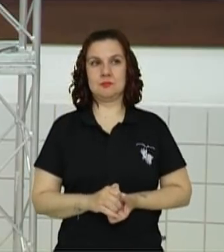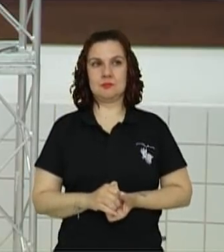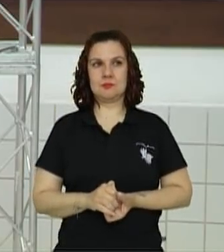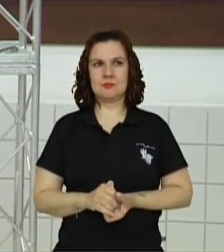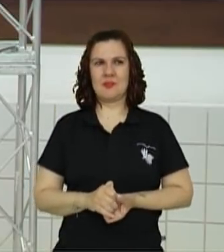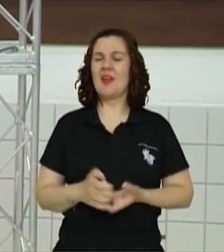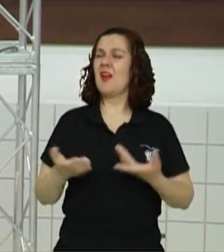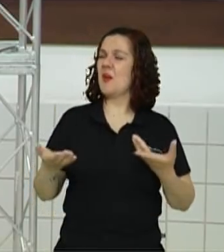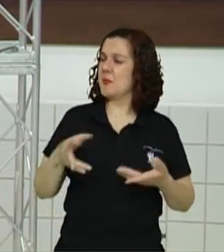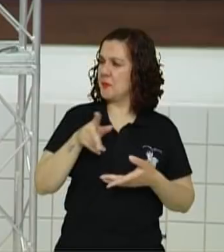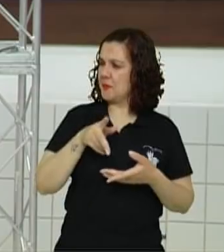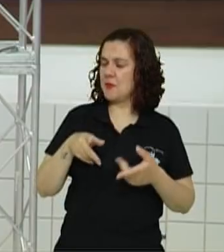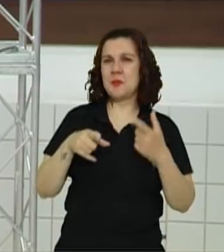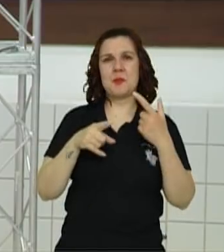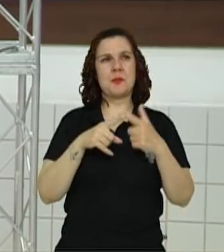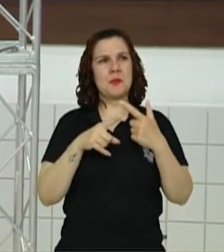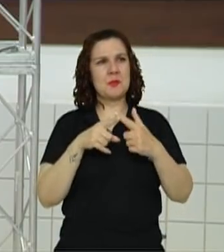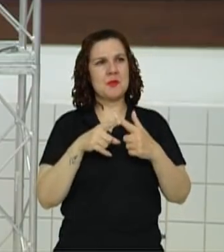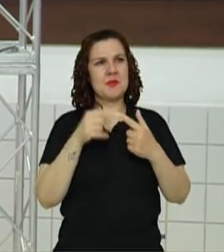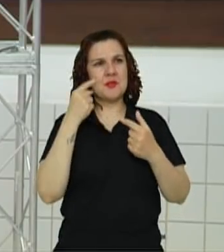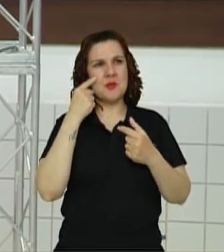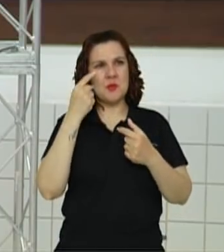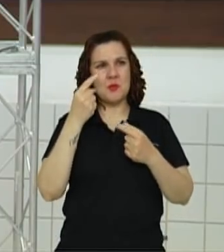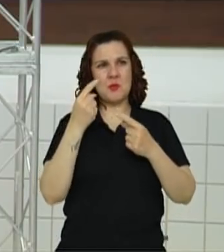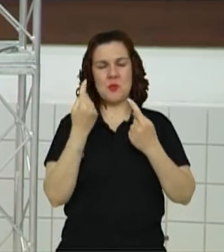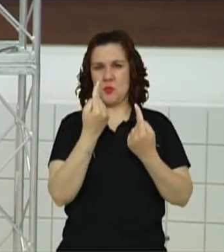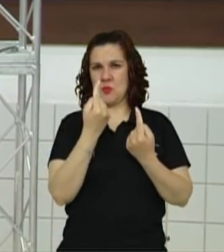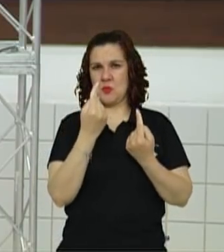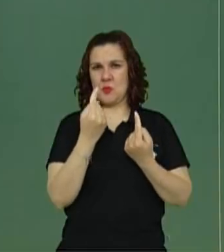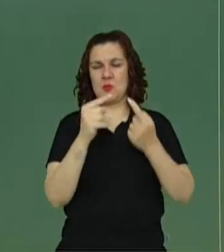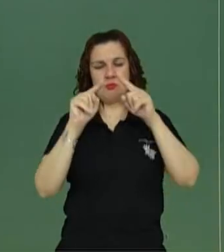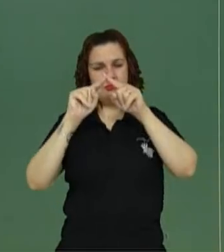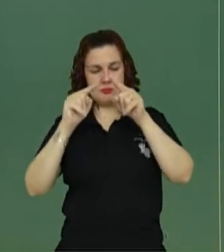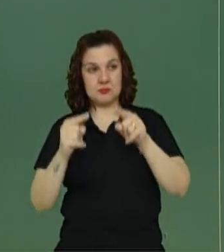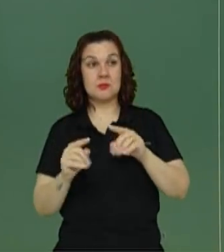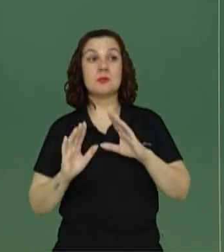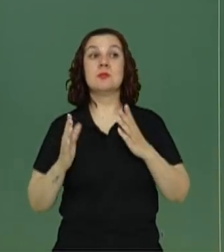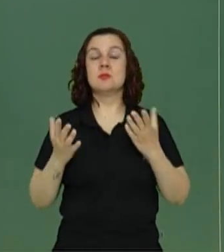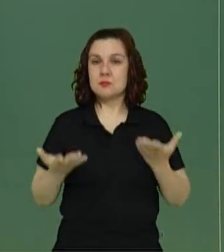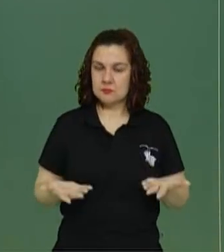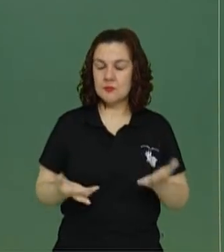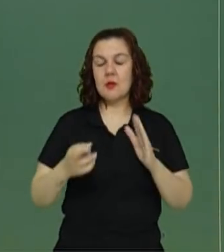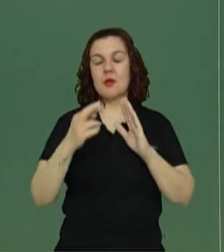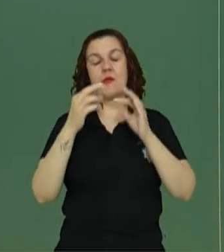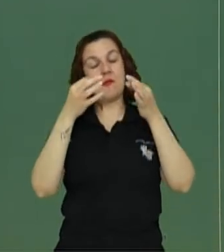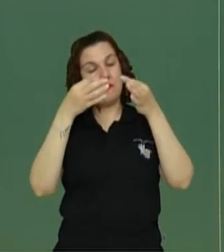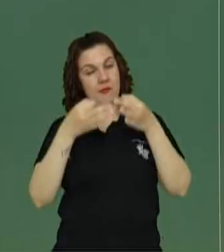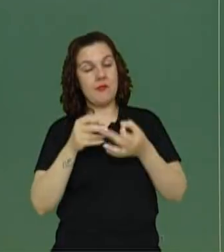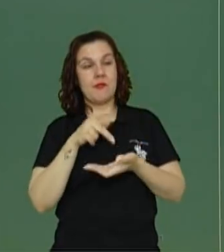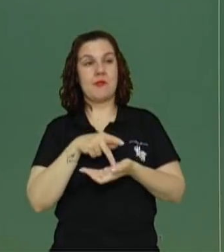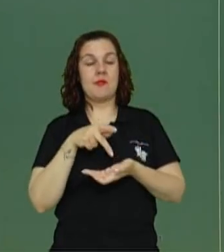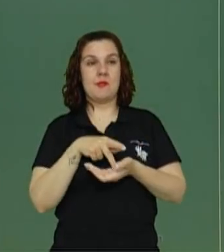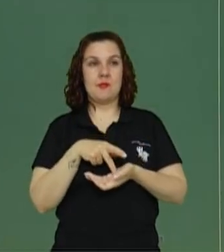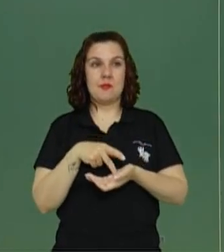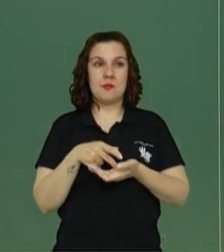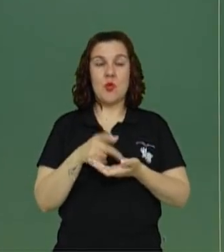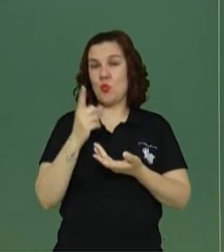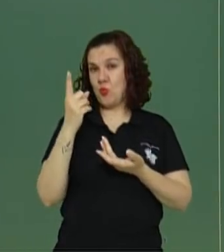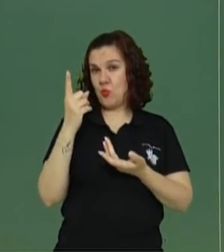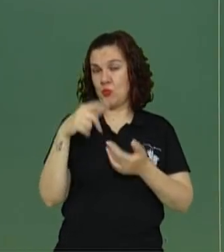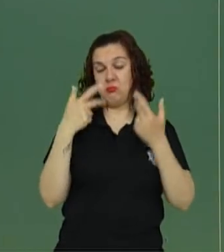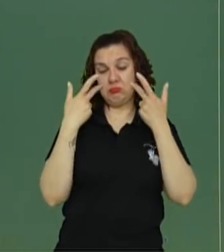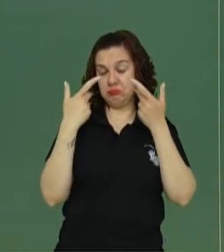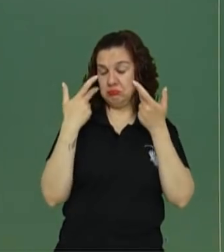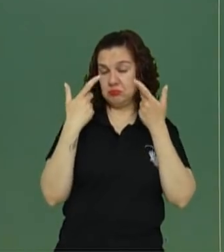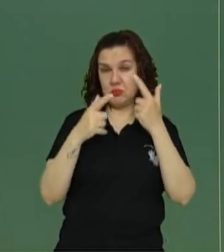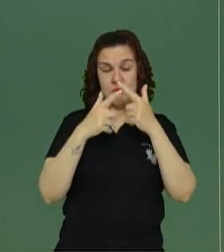Você pode pensar assim, mas professor, por que você colocou o número 1 e colocou entre parênteses ali? Realmente, nesse caso, como um elemento